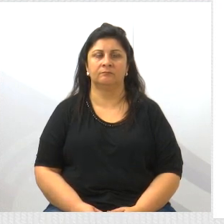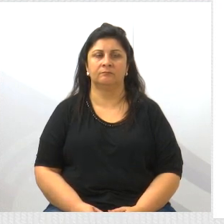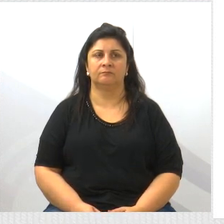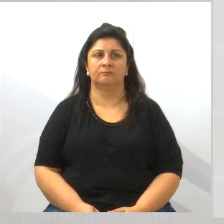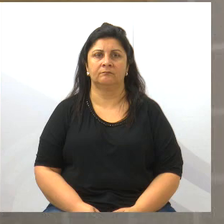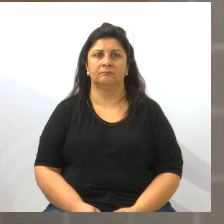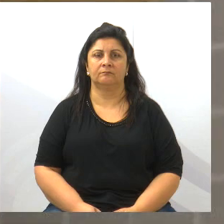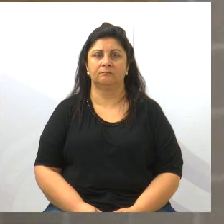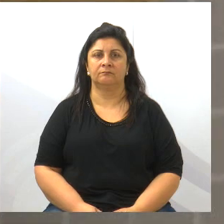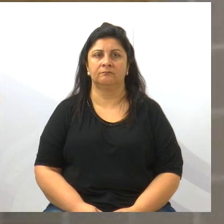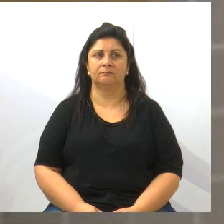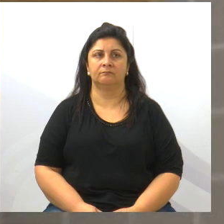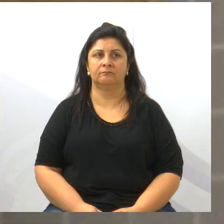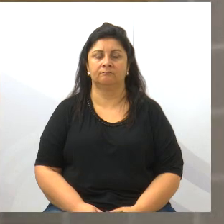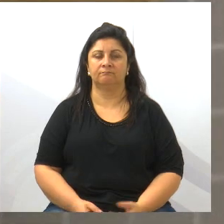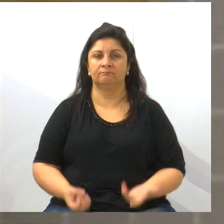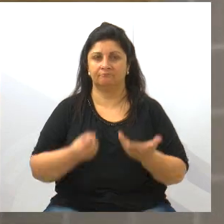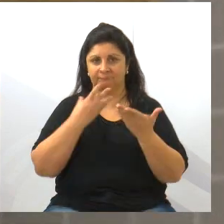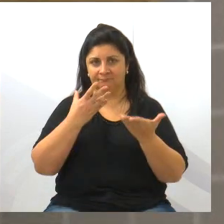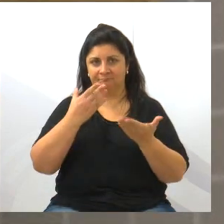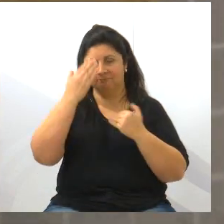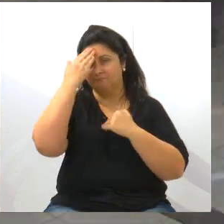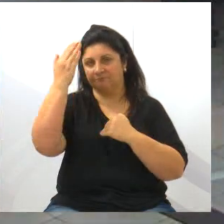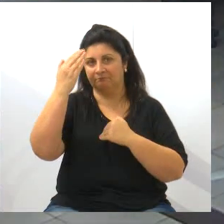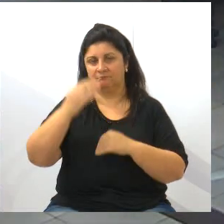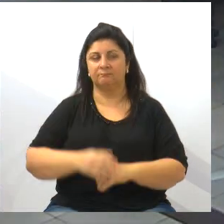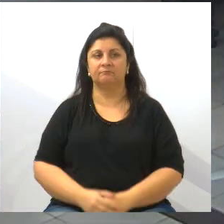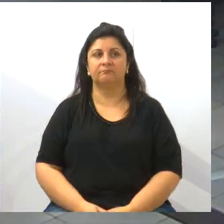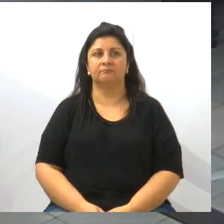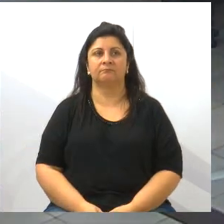É isso. Tá bom? Obrigada.